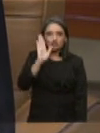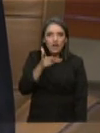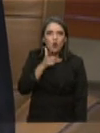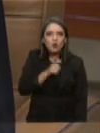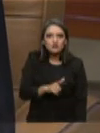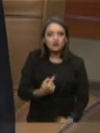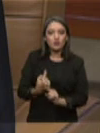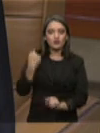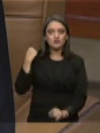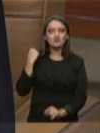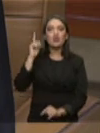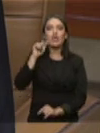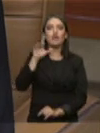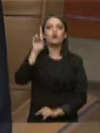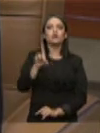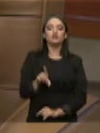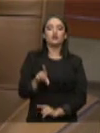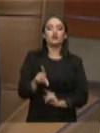direito